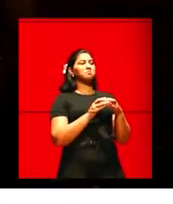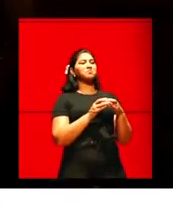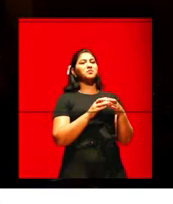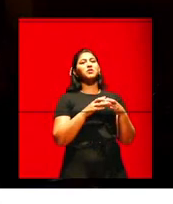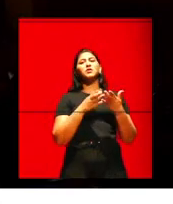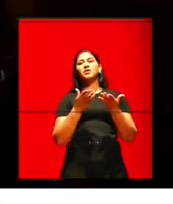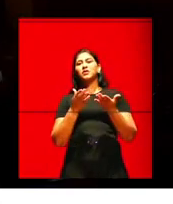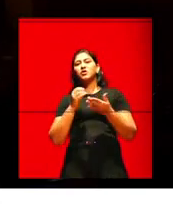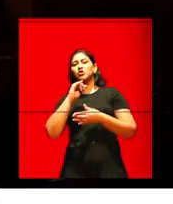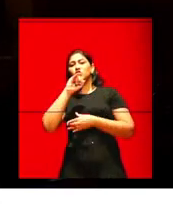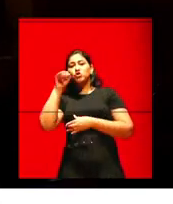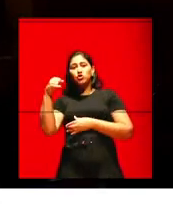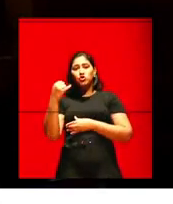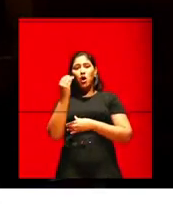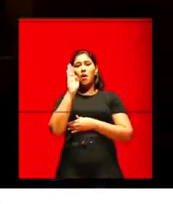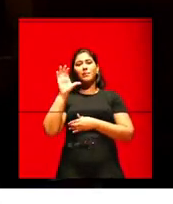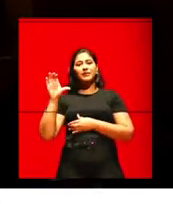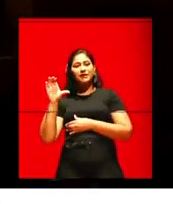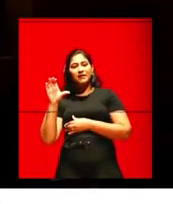Cadê o JBC?